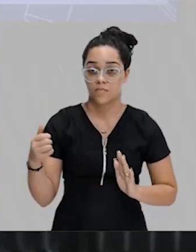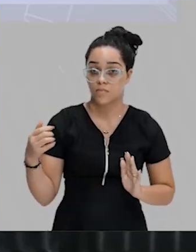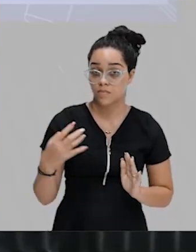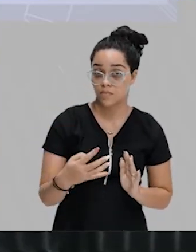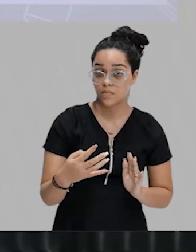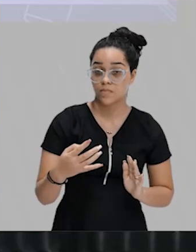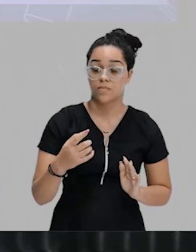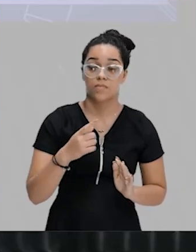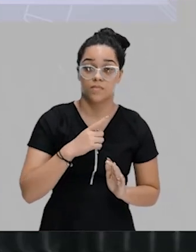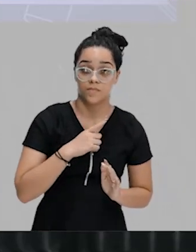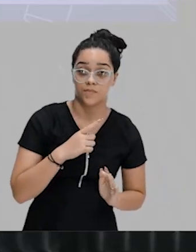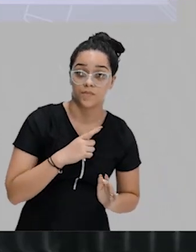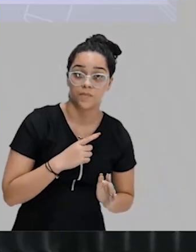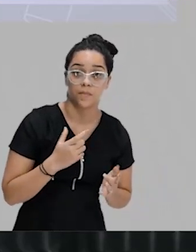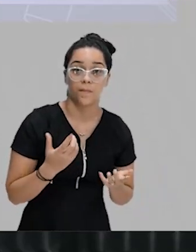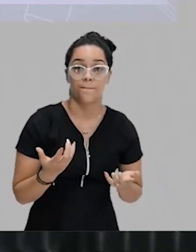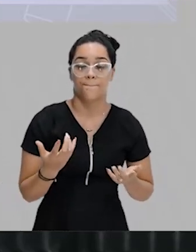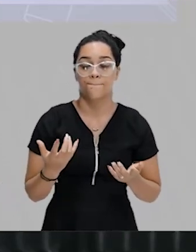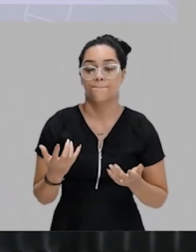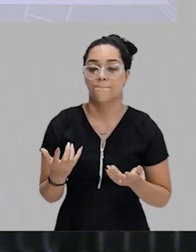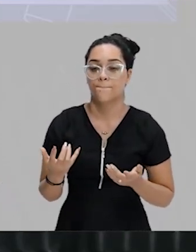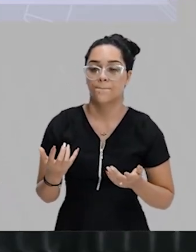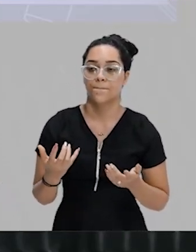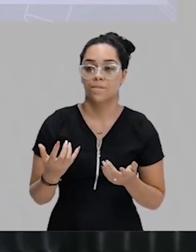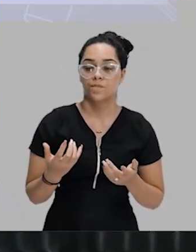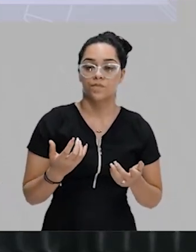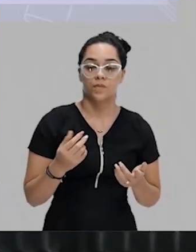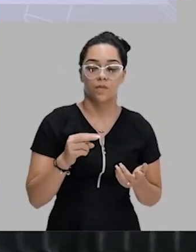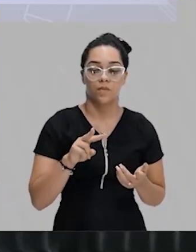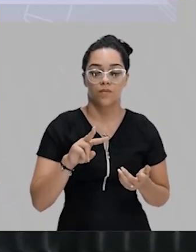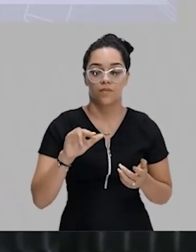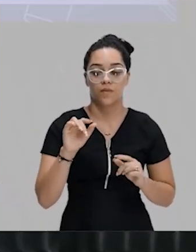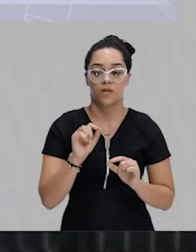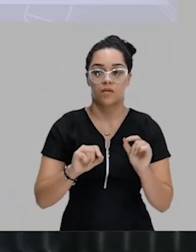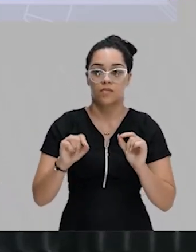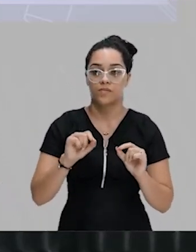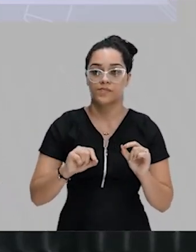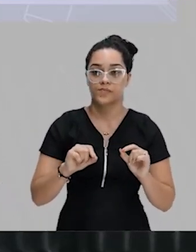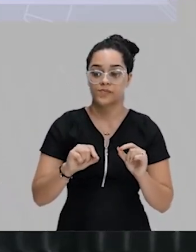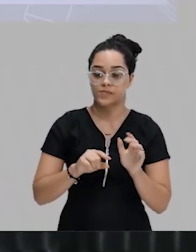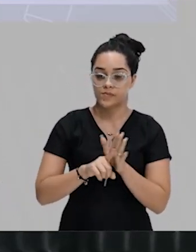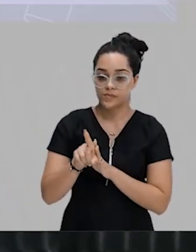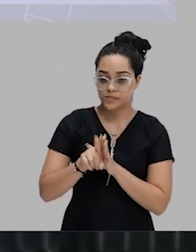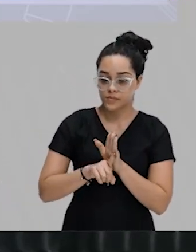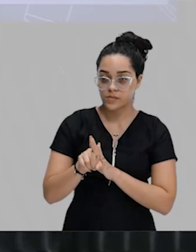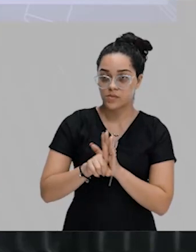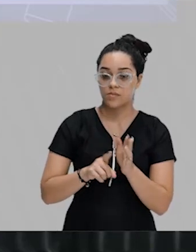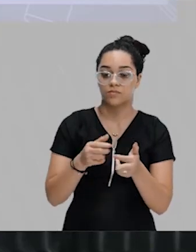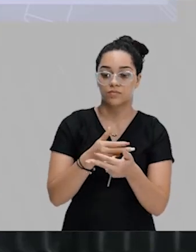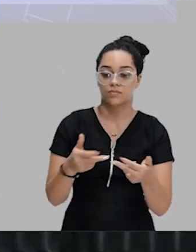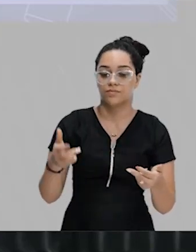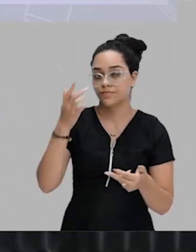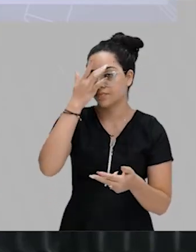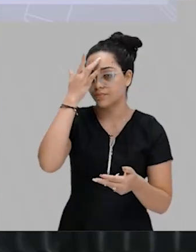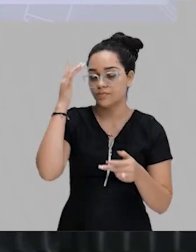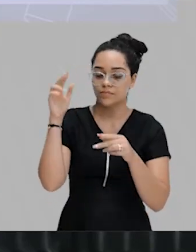a aristocracia feudal, ou a nobreza feudal, ela irá superexplorar os camponeses. Ou seja,